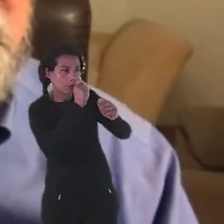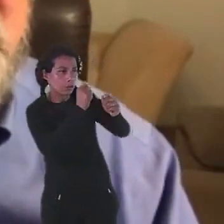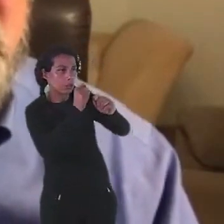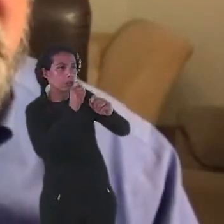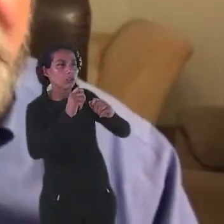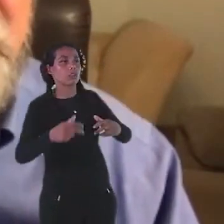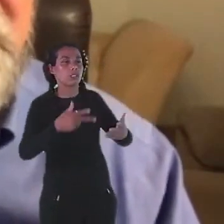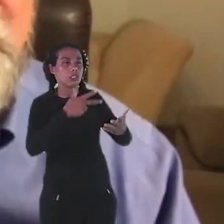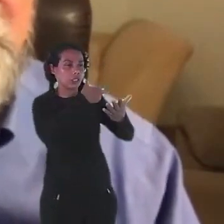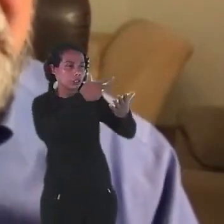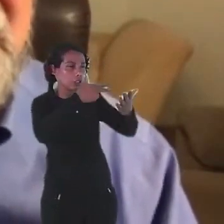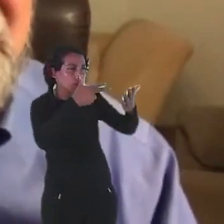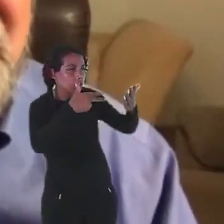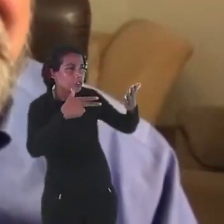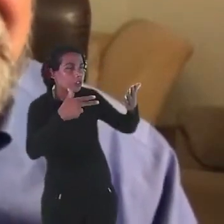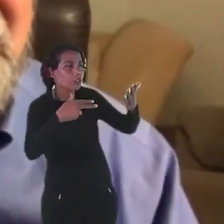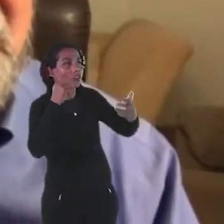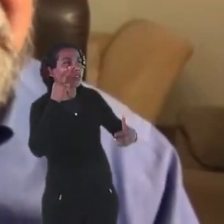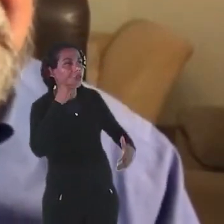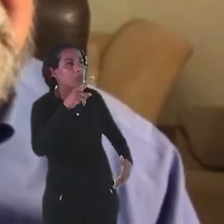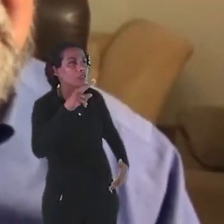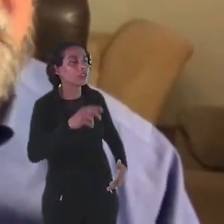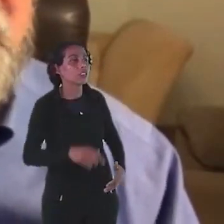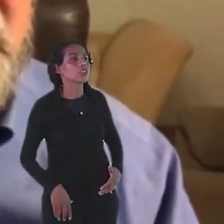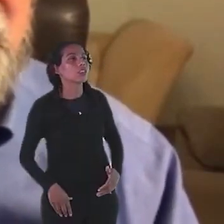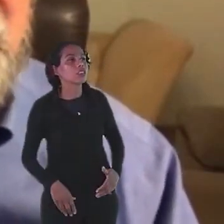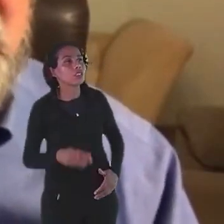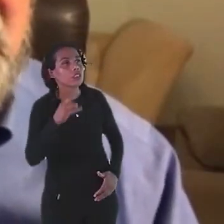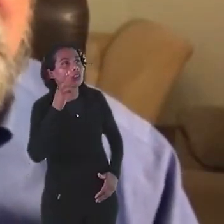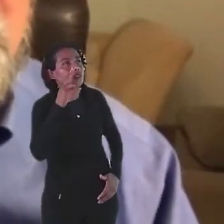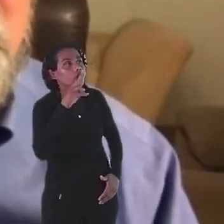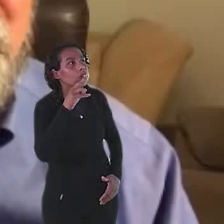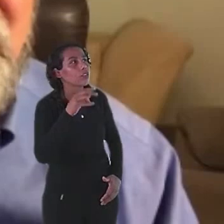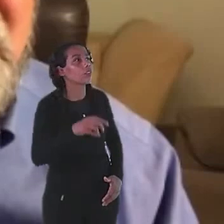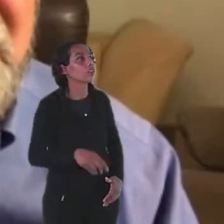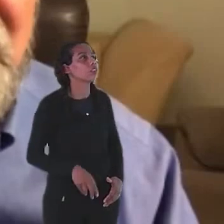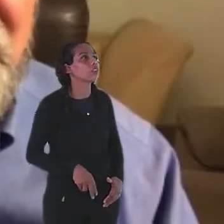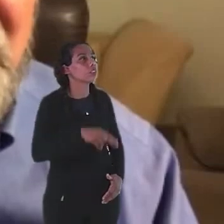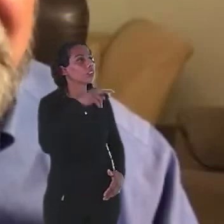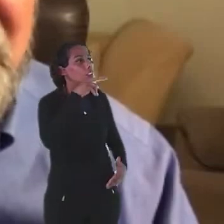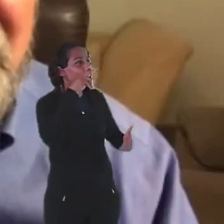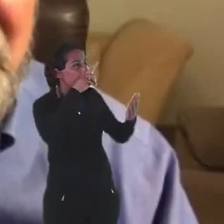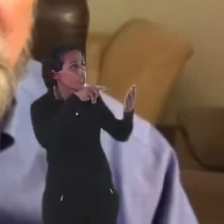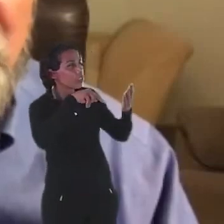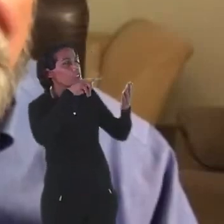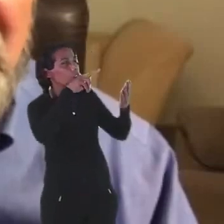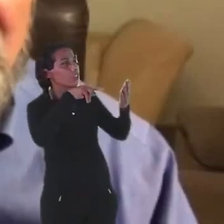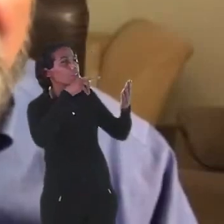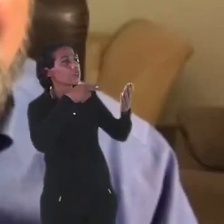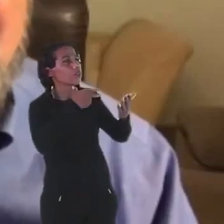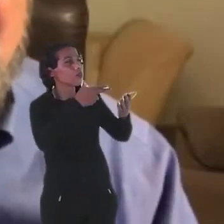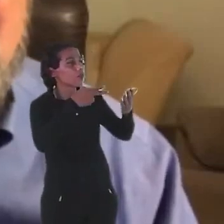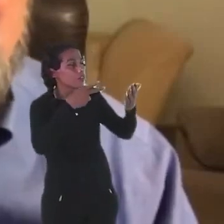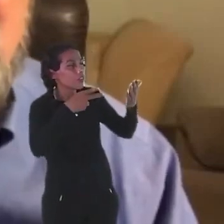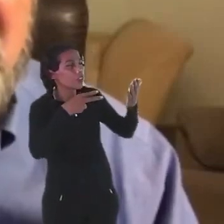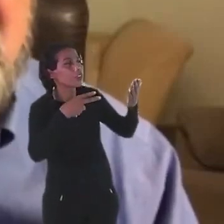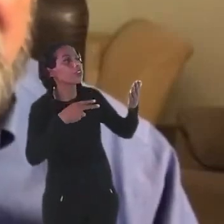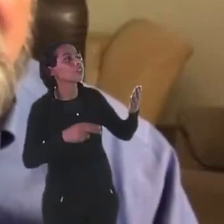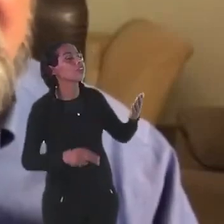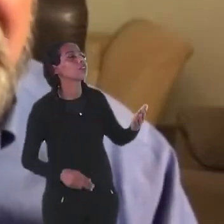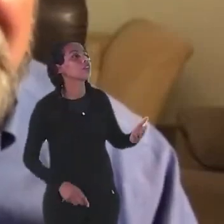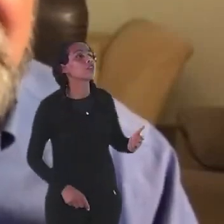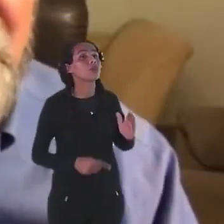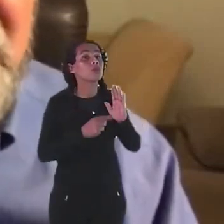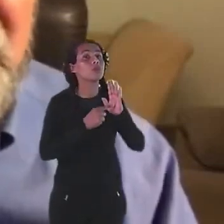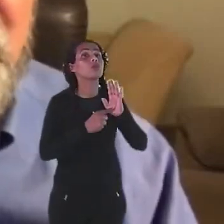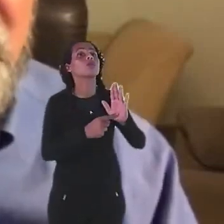no Brasil, as pinturas rupestres, né, que decifravam a cosmologia desses nossos ancestrais, mostravam que, por